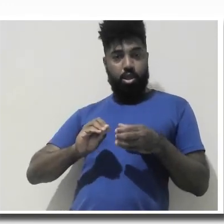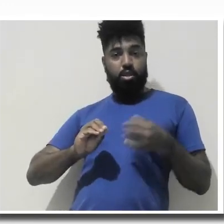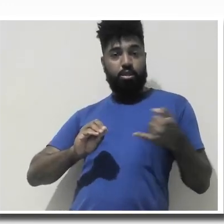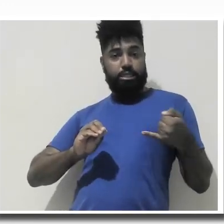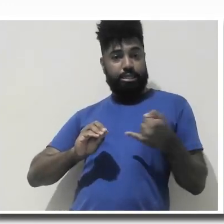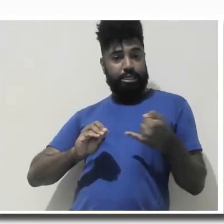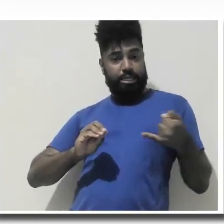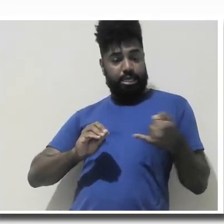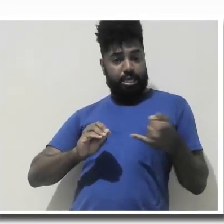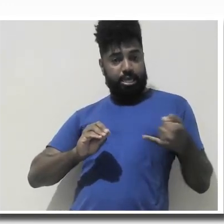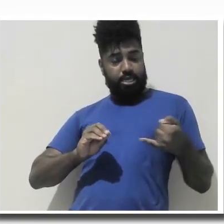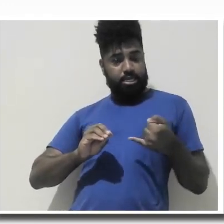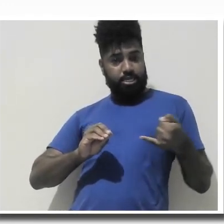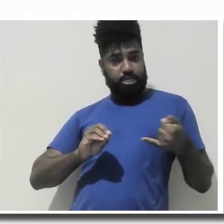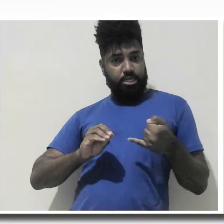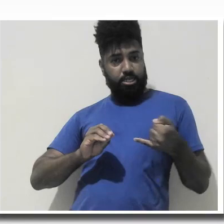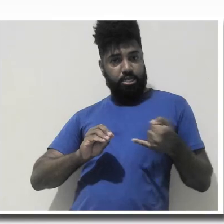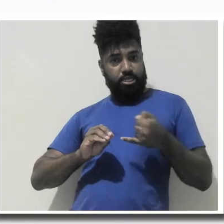não